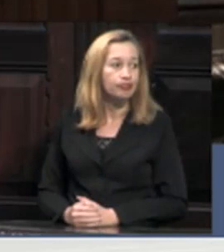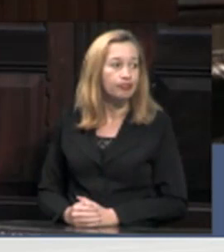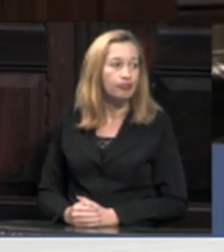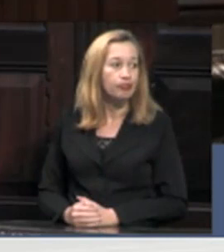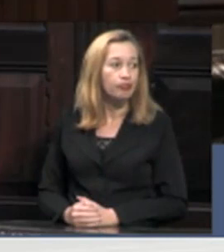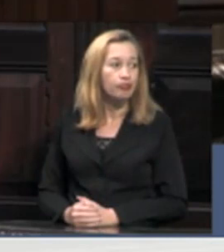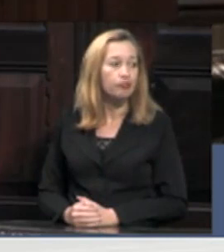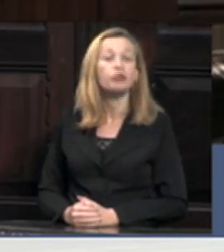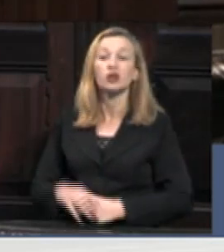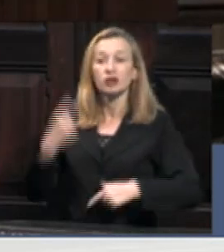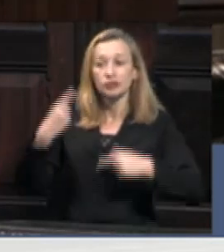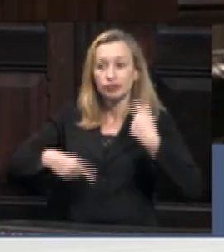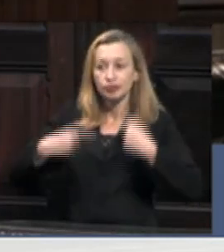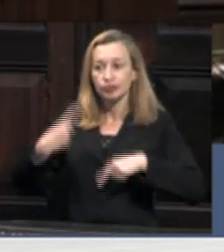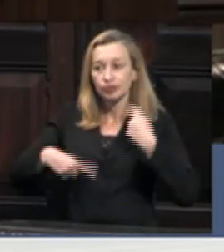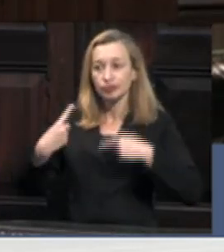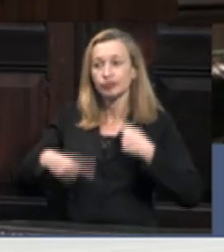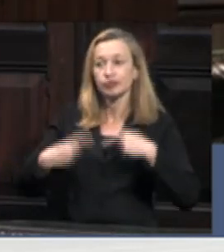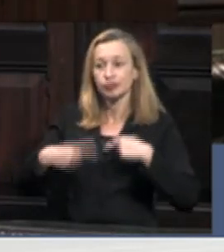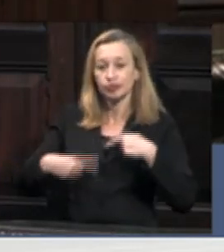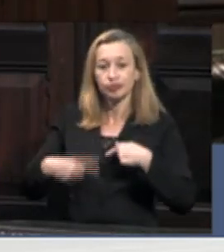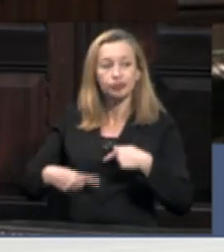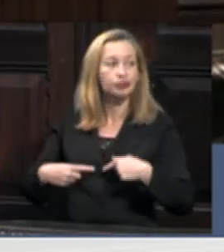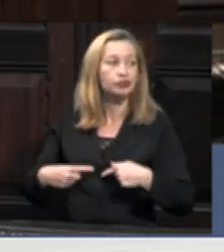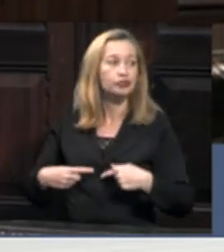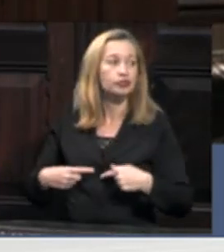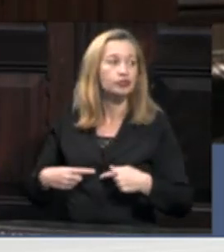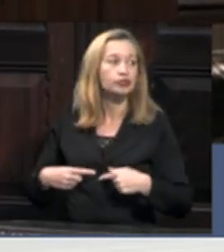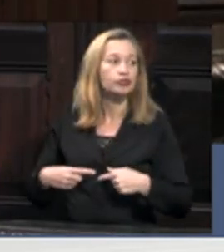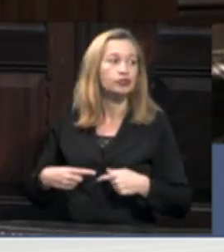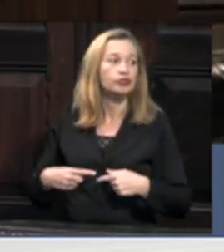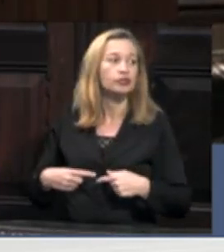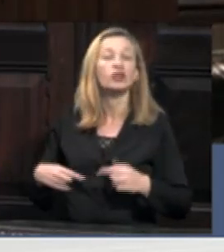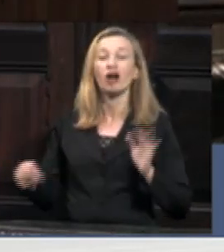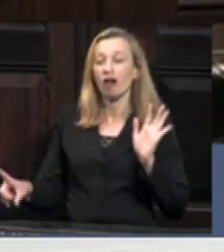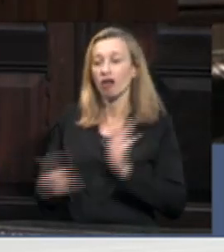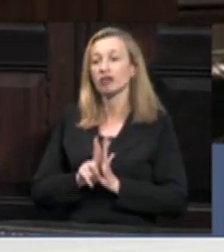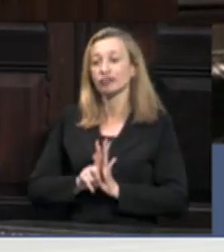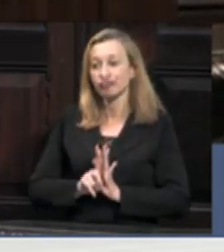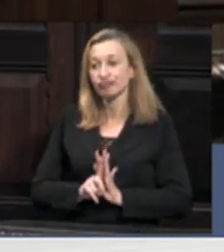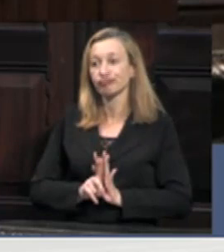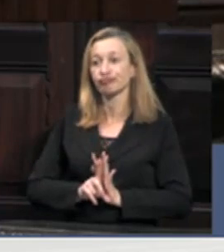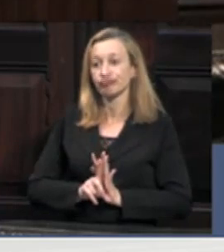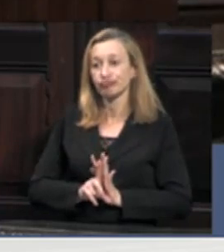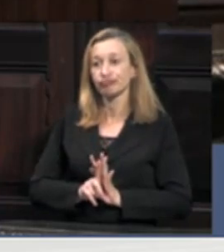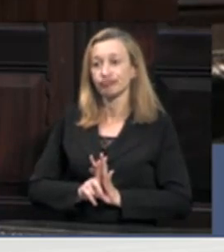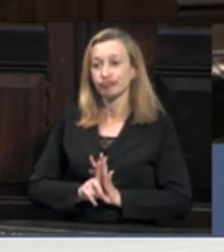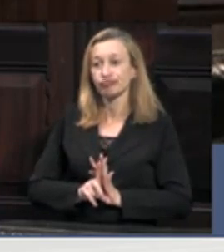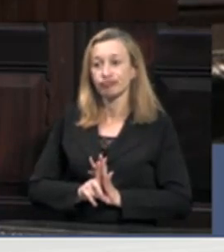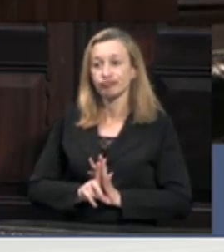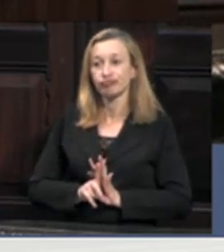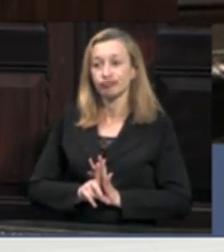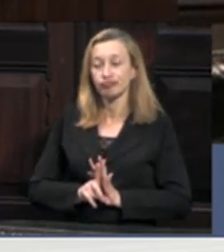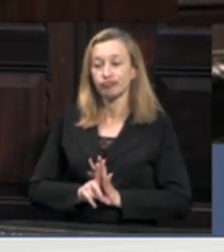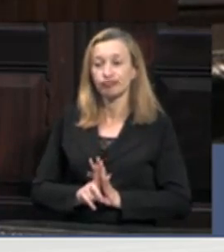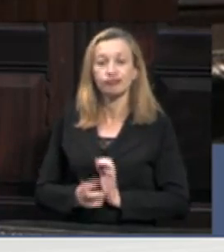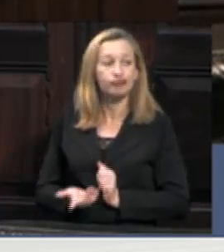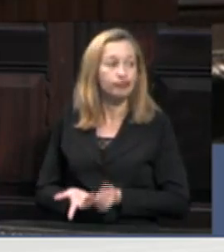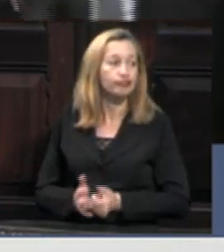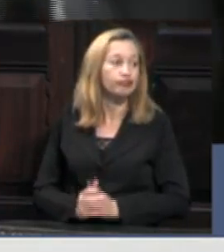para debater exatamente a lei orçamentária anual e o plano